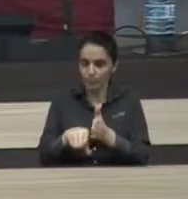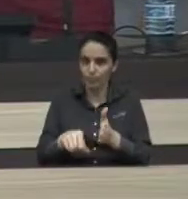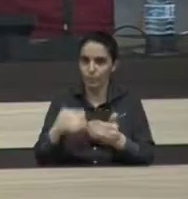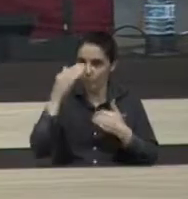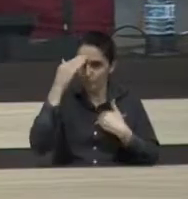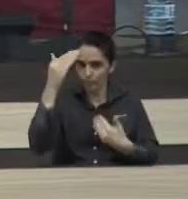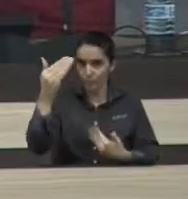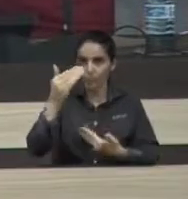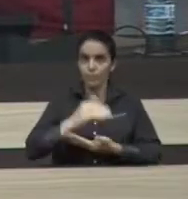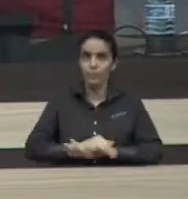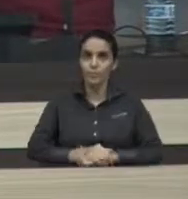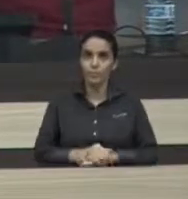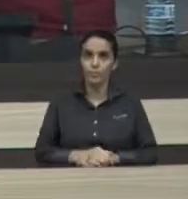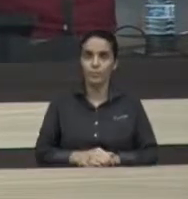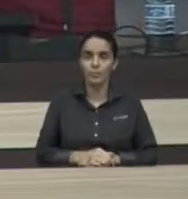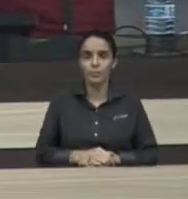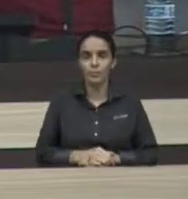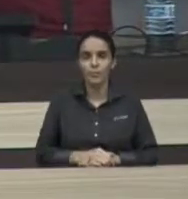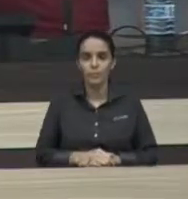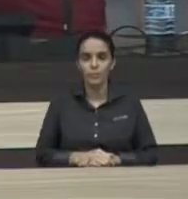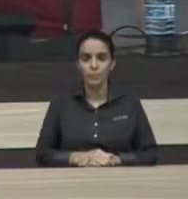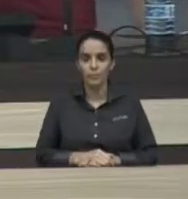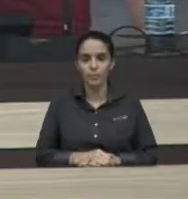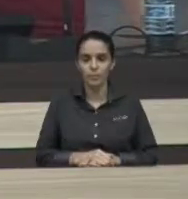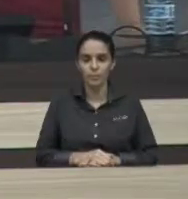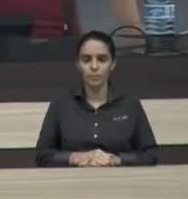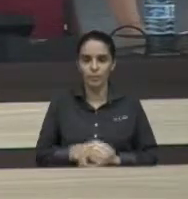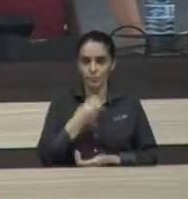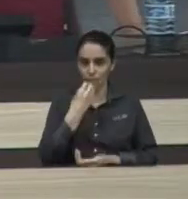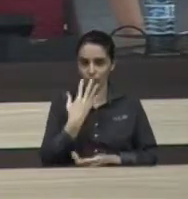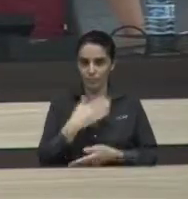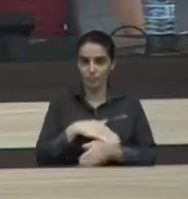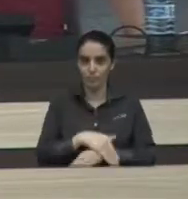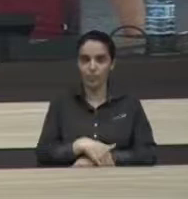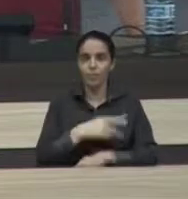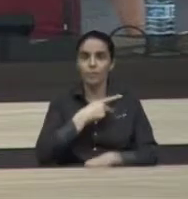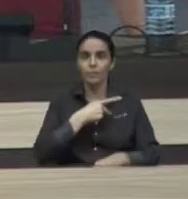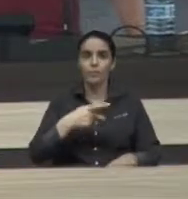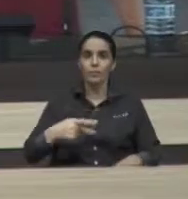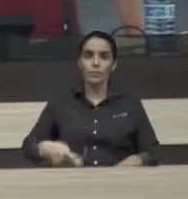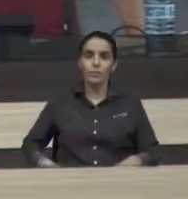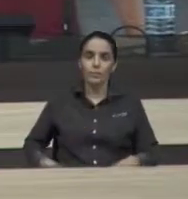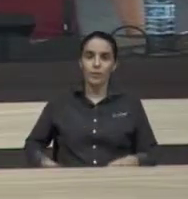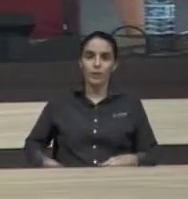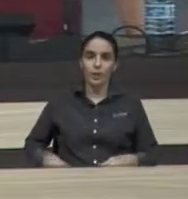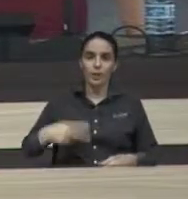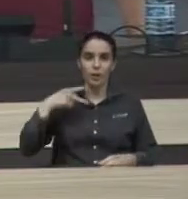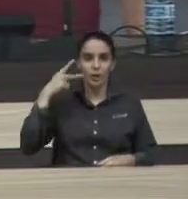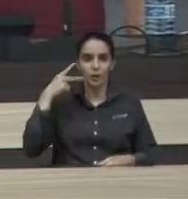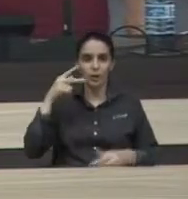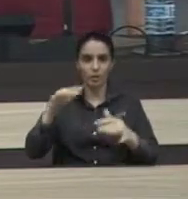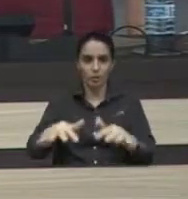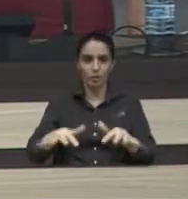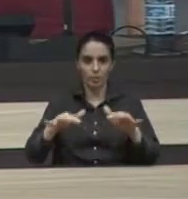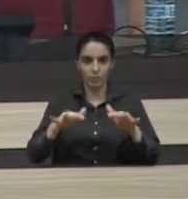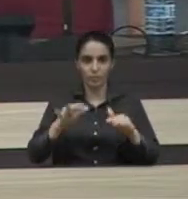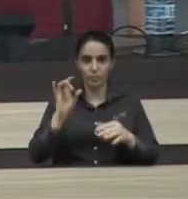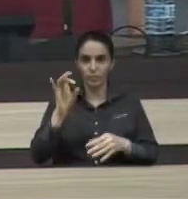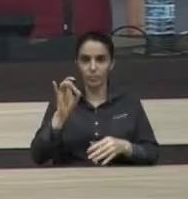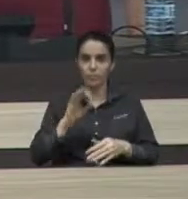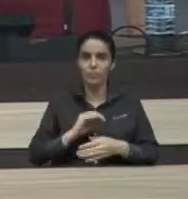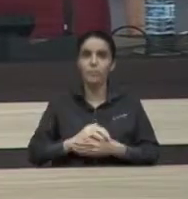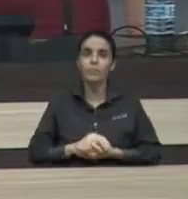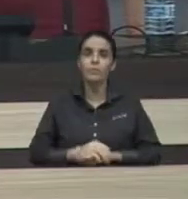Posso uma parte? Pois não, vereador. Pois Boa noite, presidente, nobres pares, público presente. Somente para contribuir com Vossa Excelência, não sei se